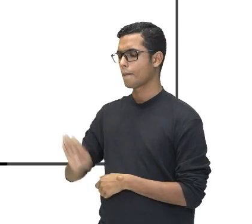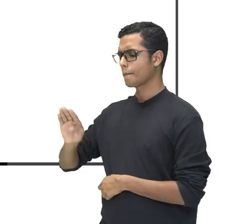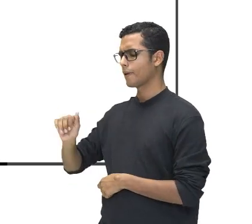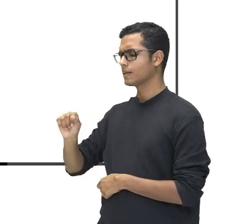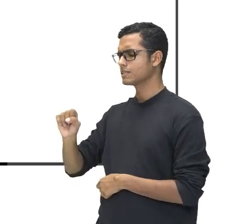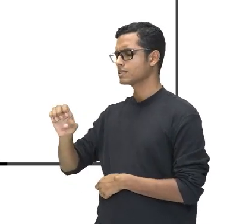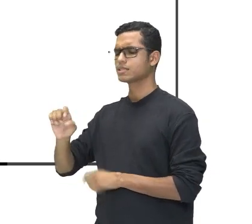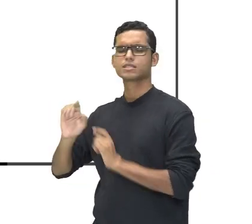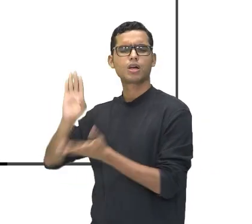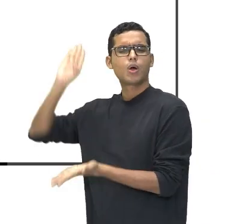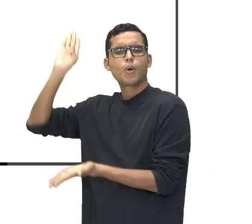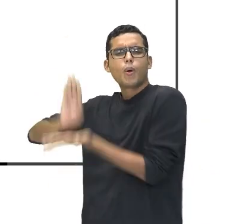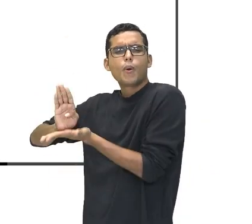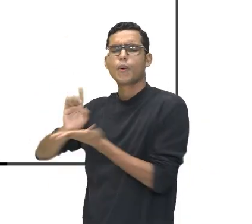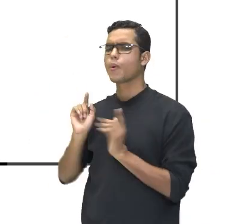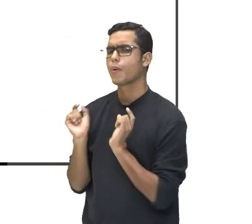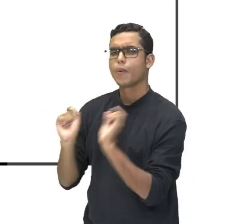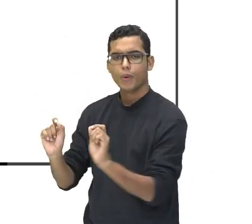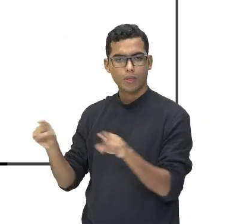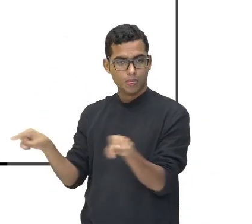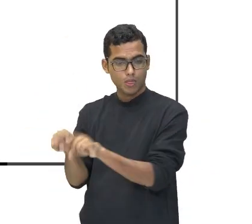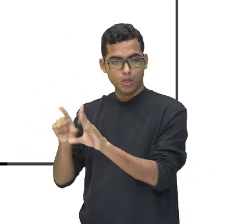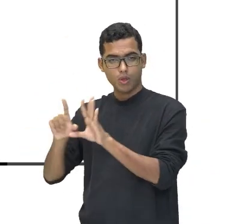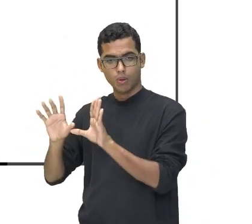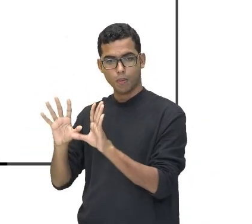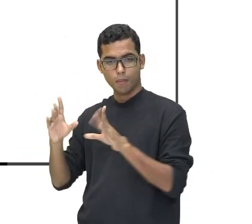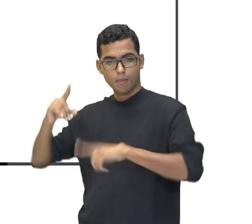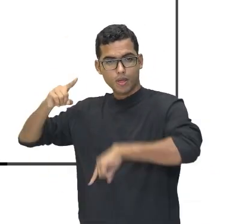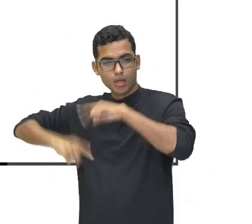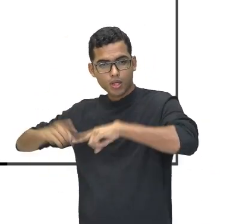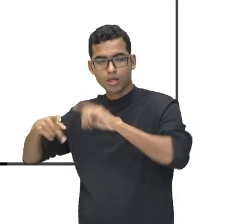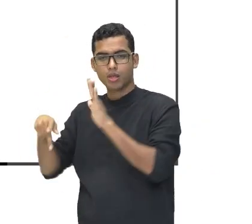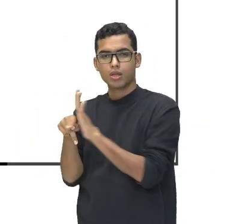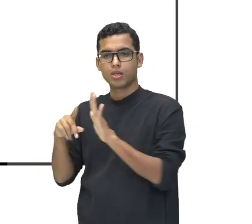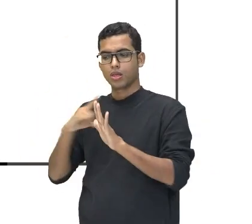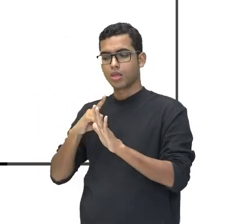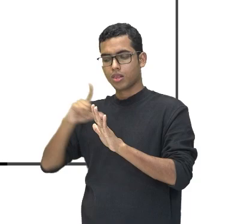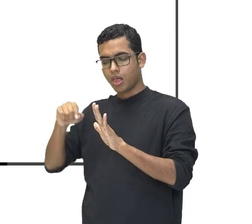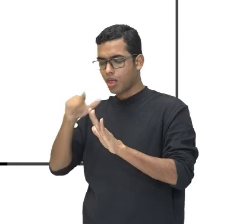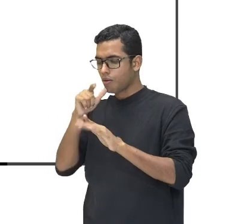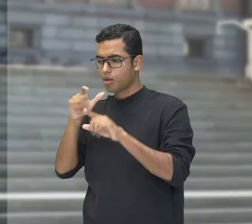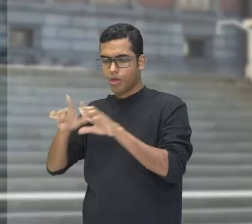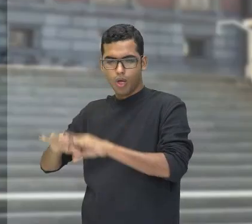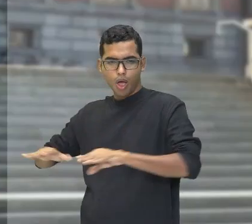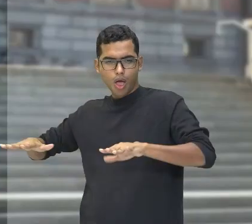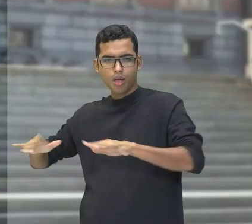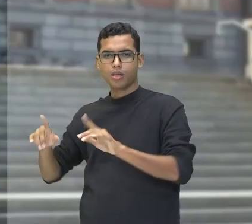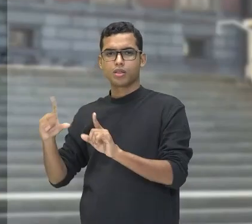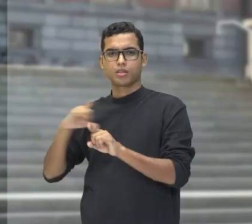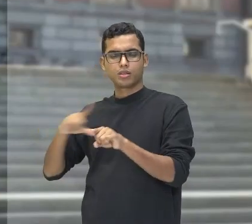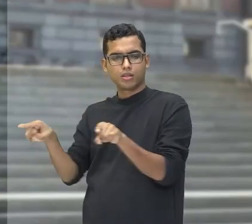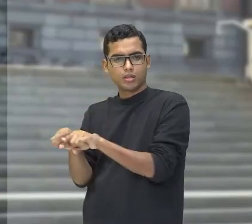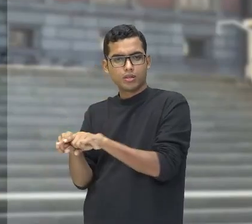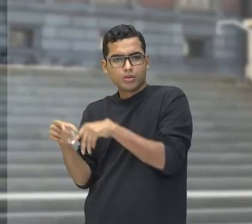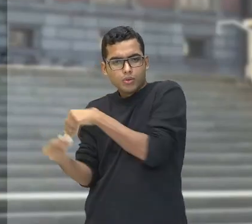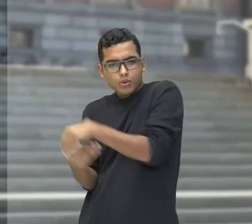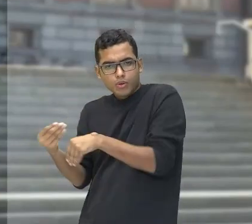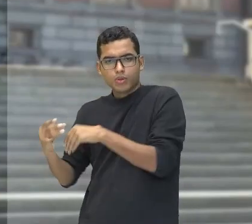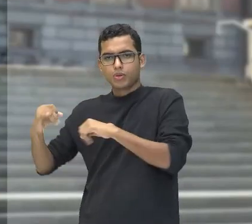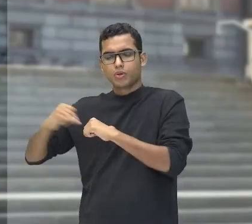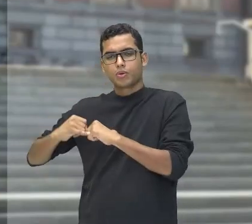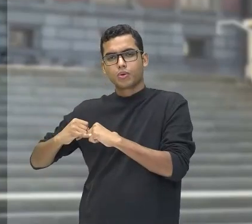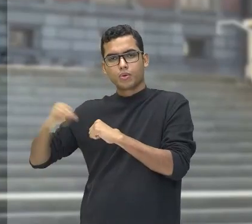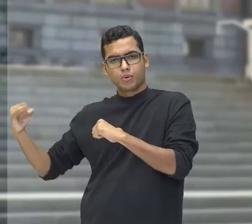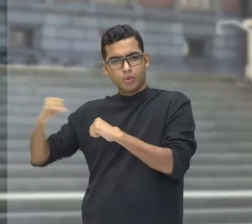que em solução aquosa sofrem dissociação iônica, liberando como